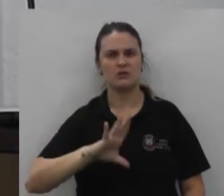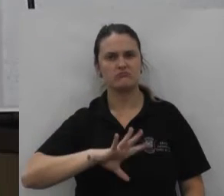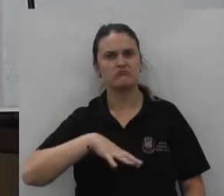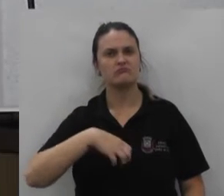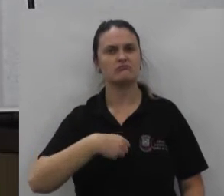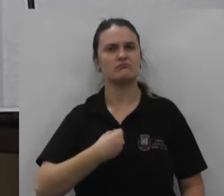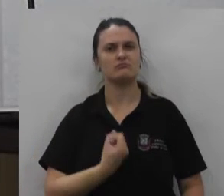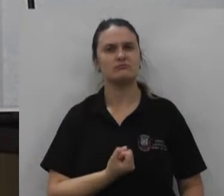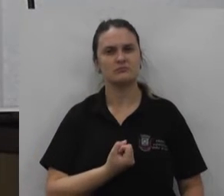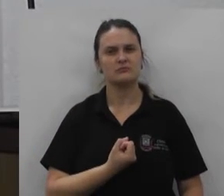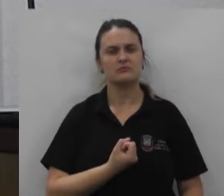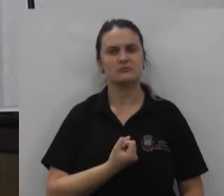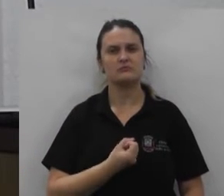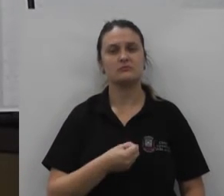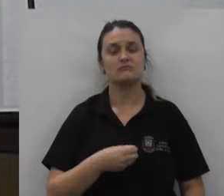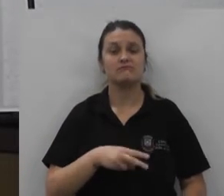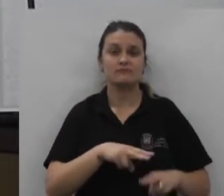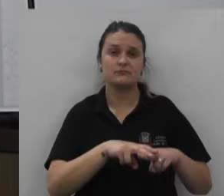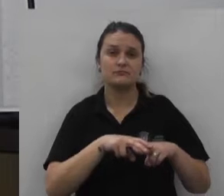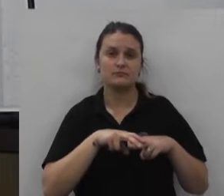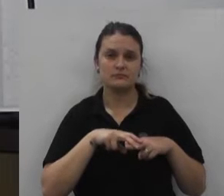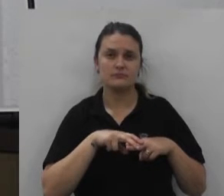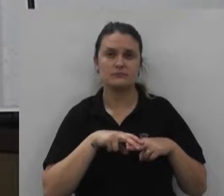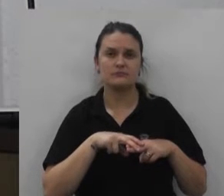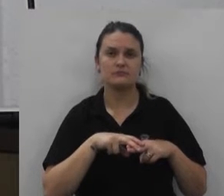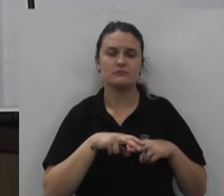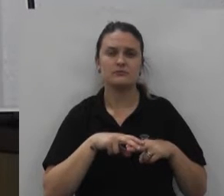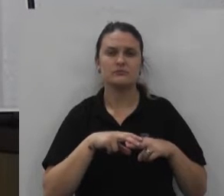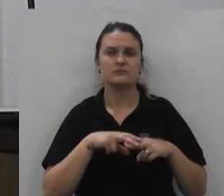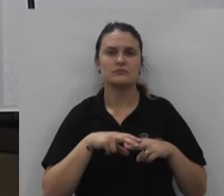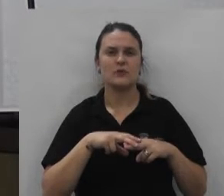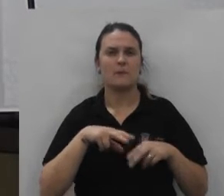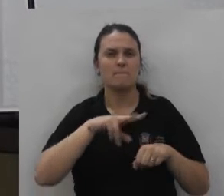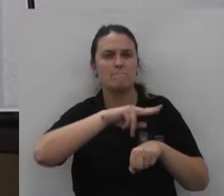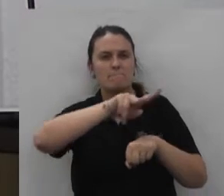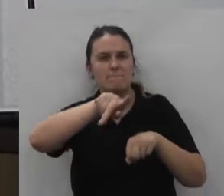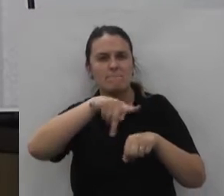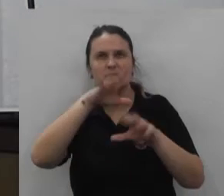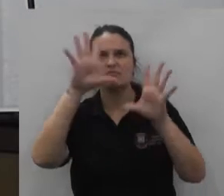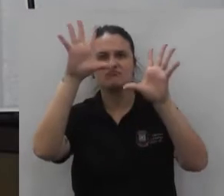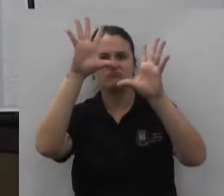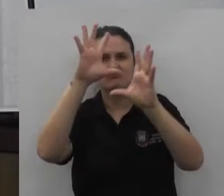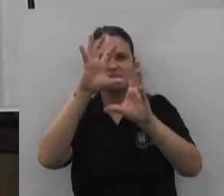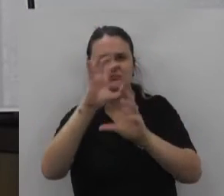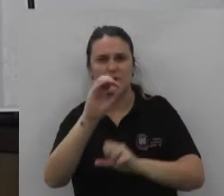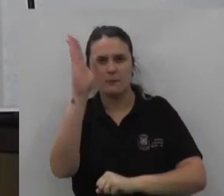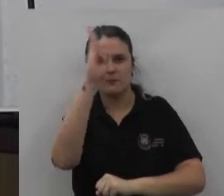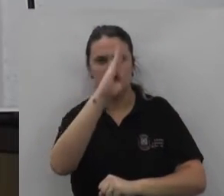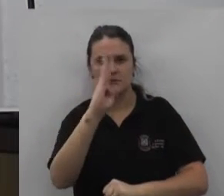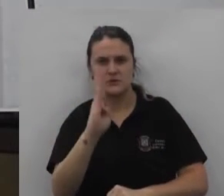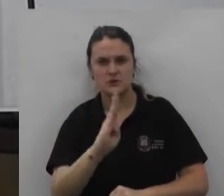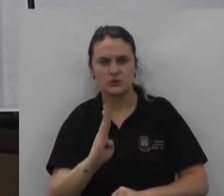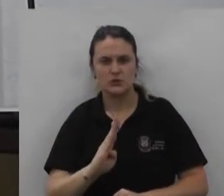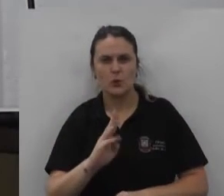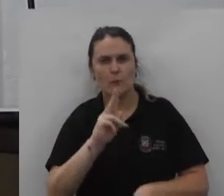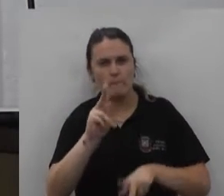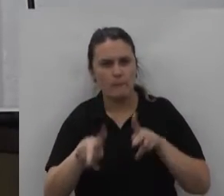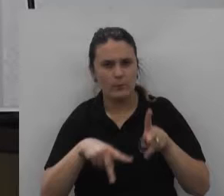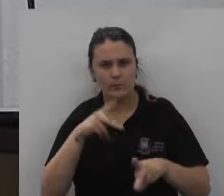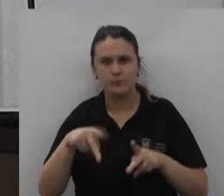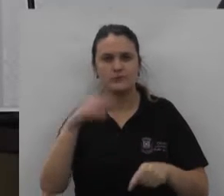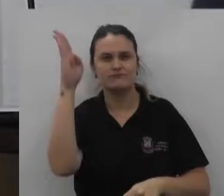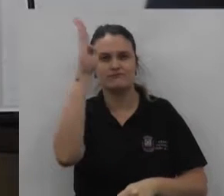coragem. É por isso que toda a nação brasileira, todo o